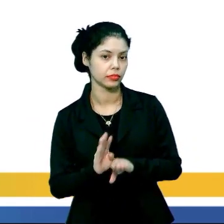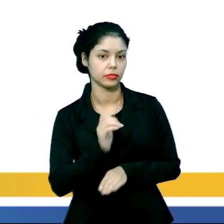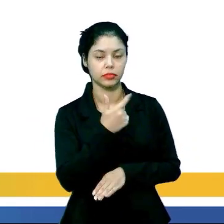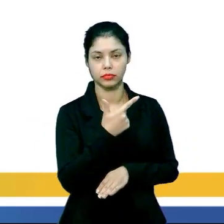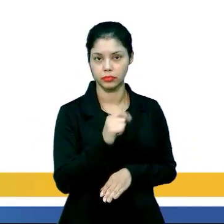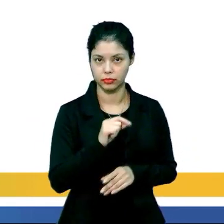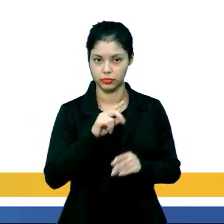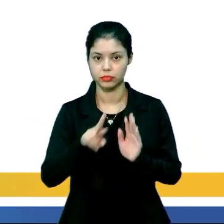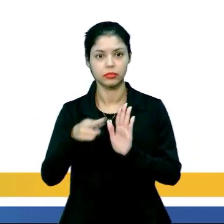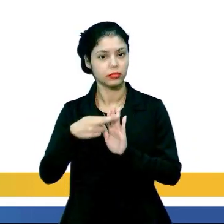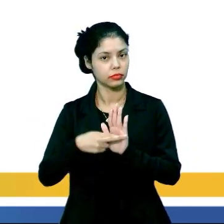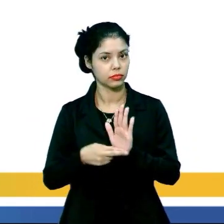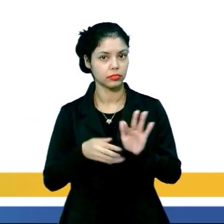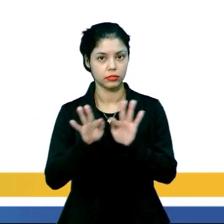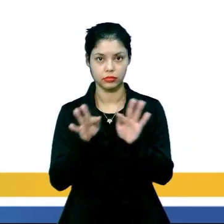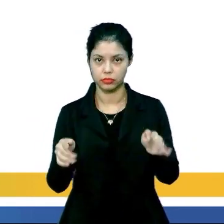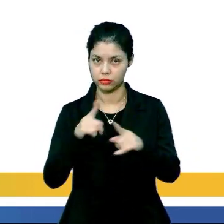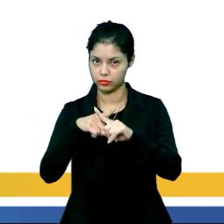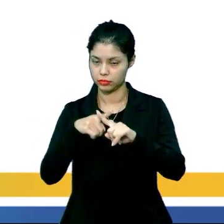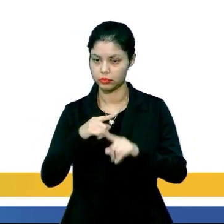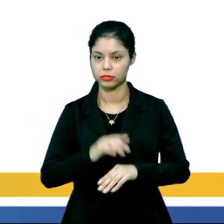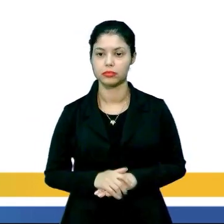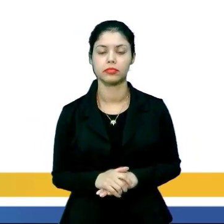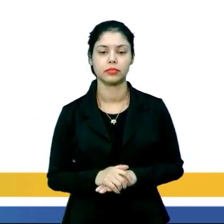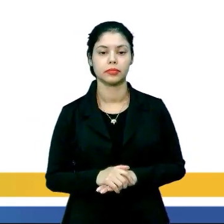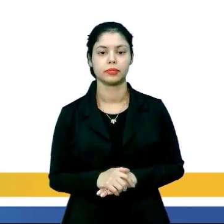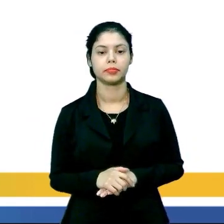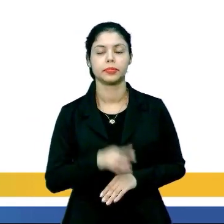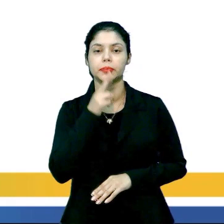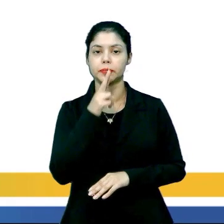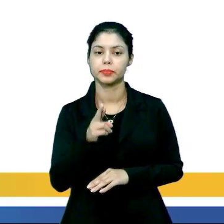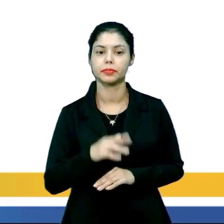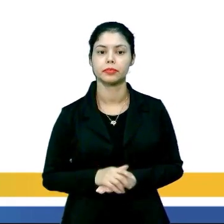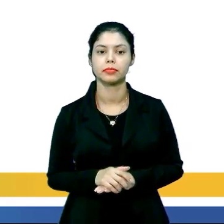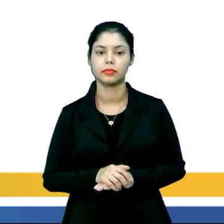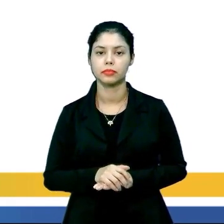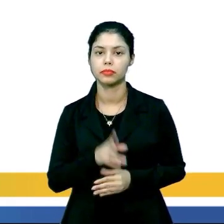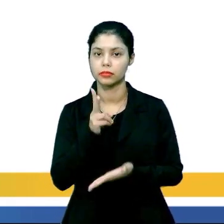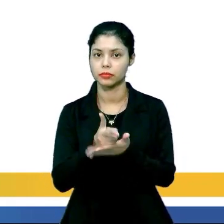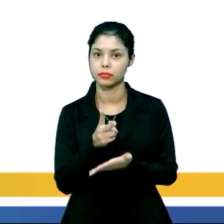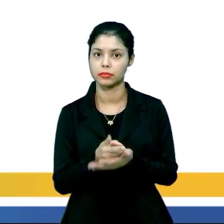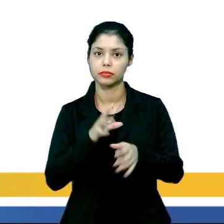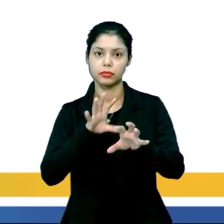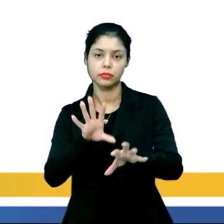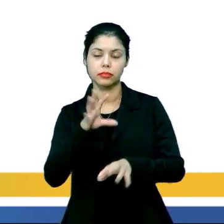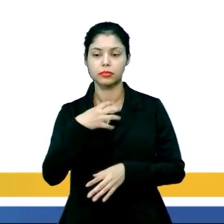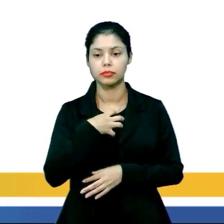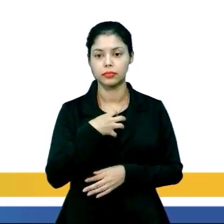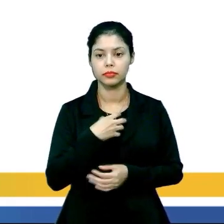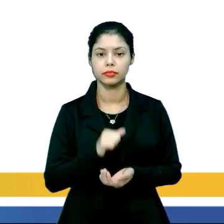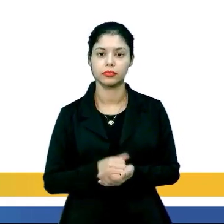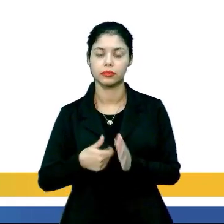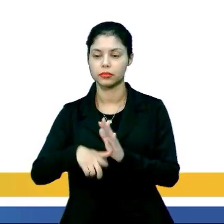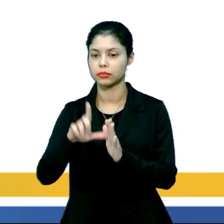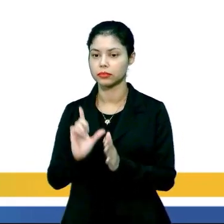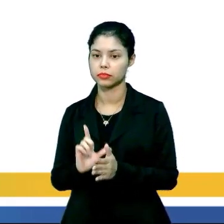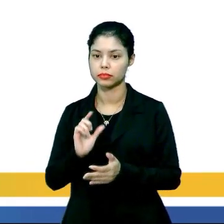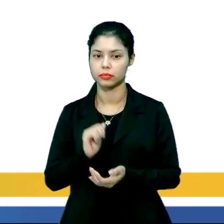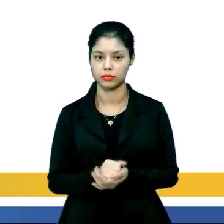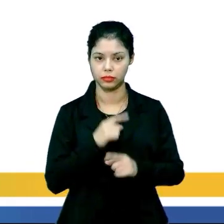Também de forma proporcional, vamos calcular da mesma maneira da forma